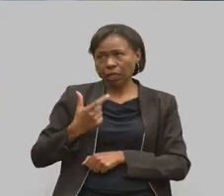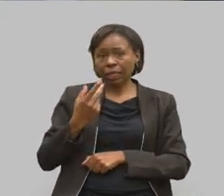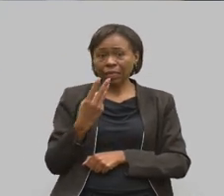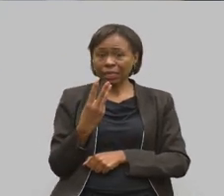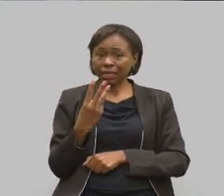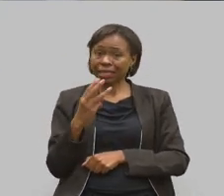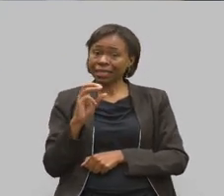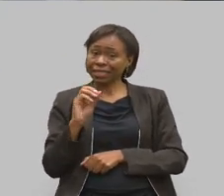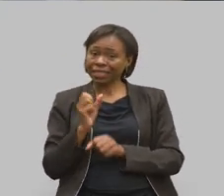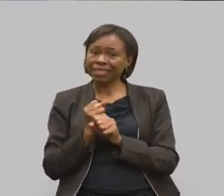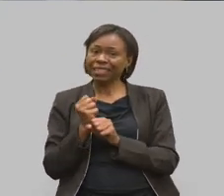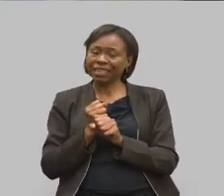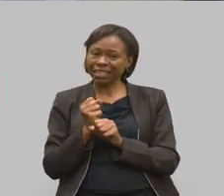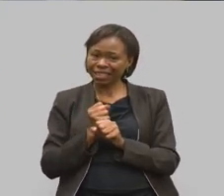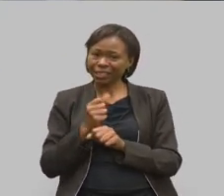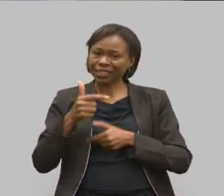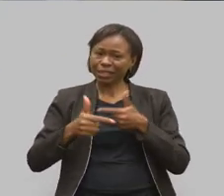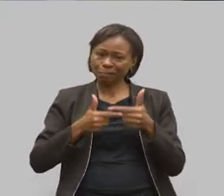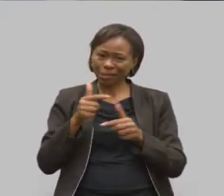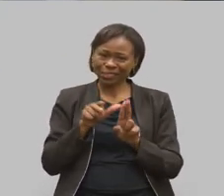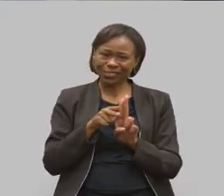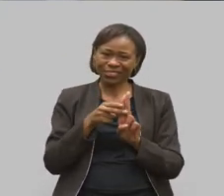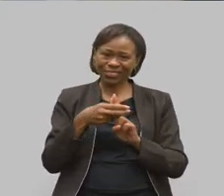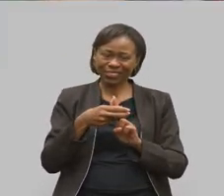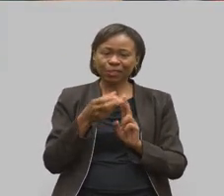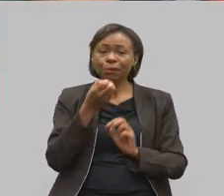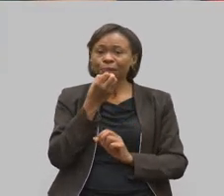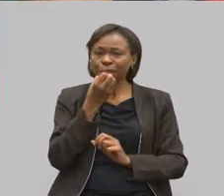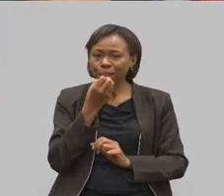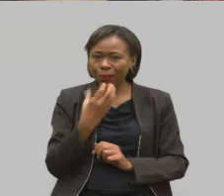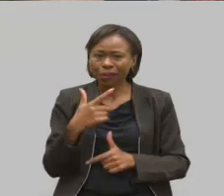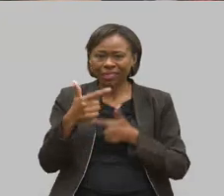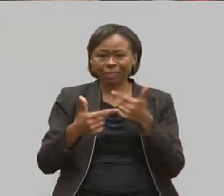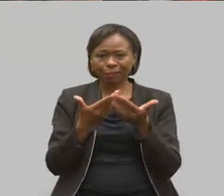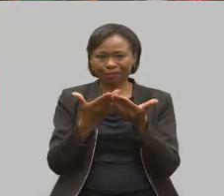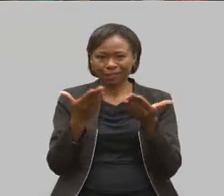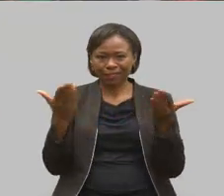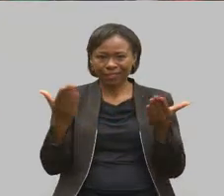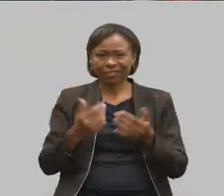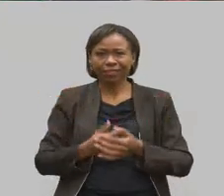como profissional do SUS Bom trabalho para todos nós